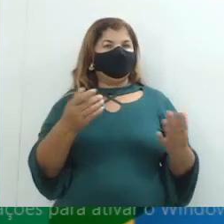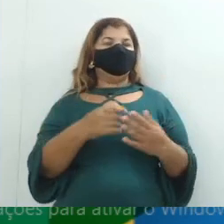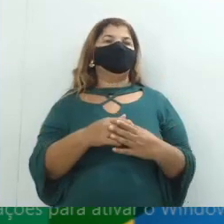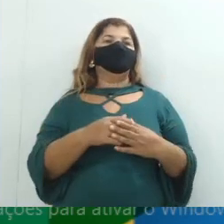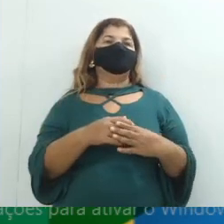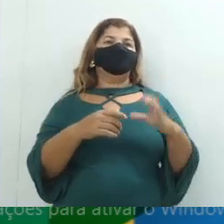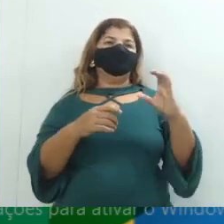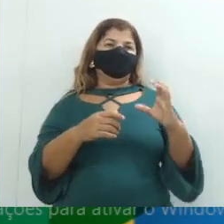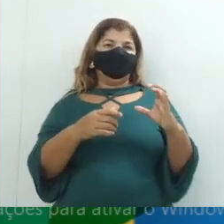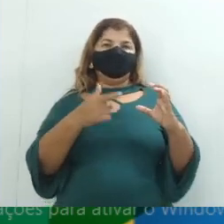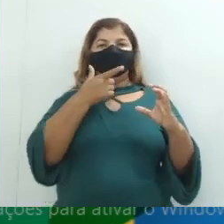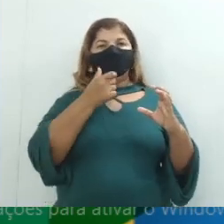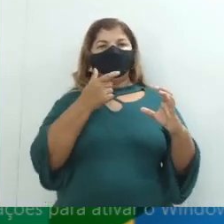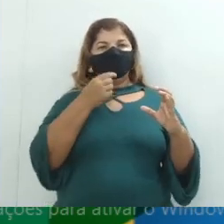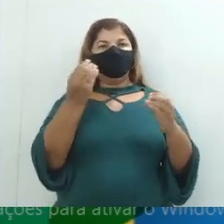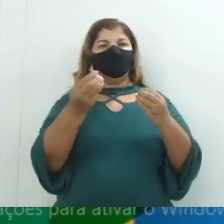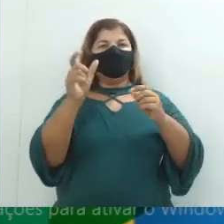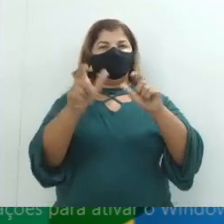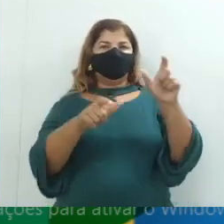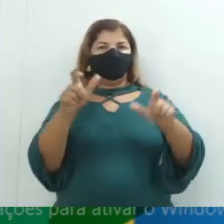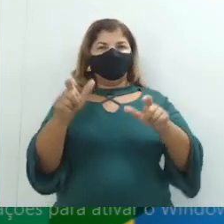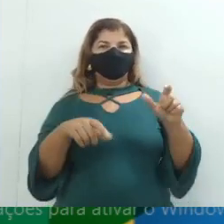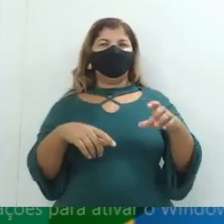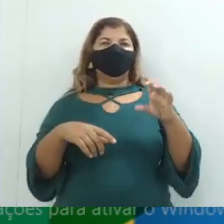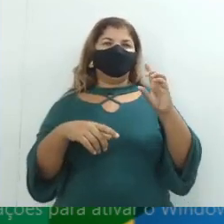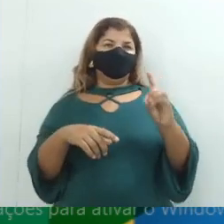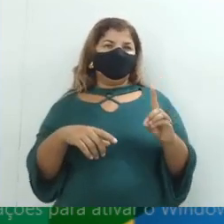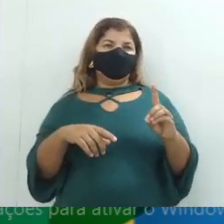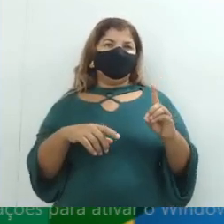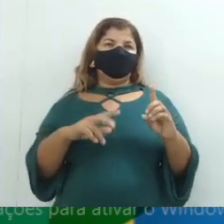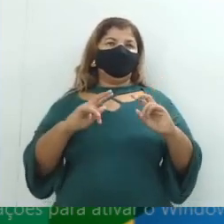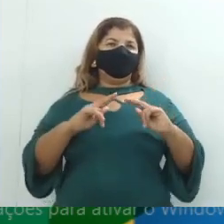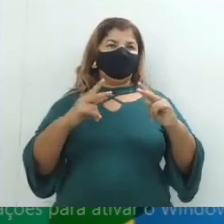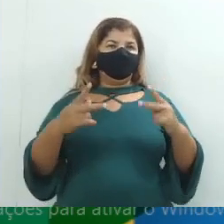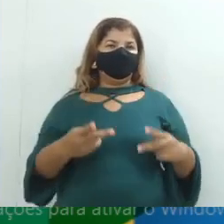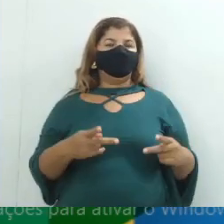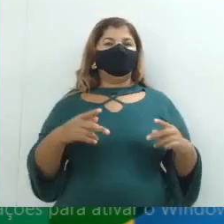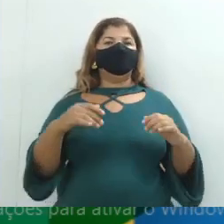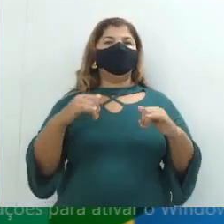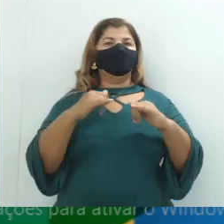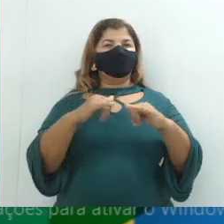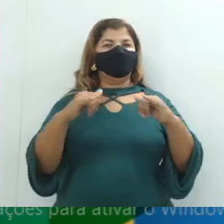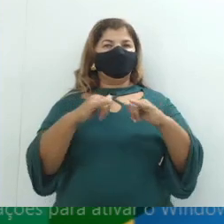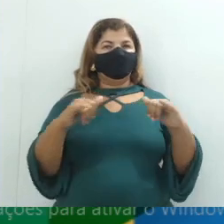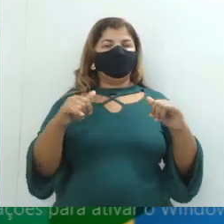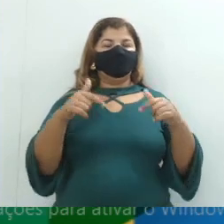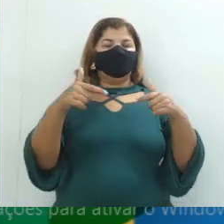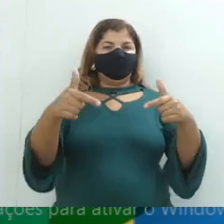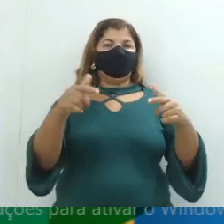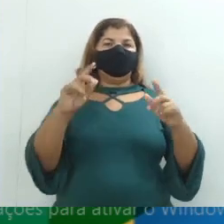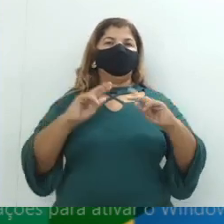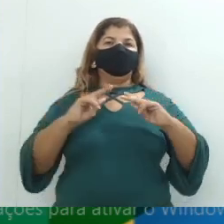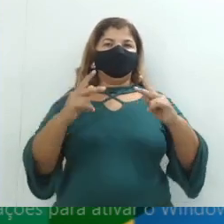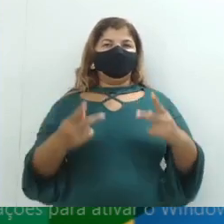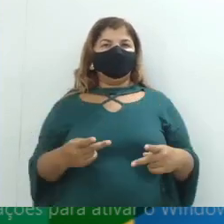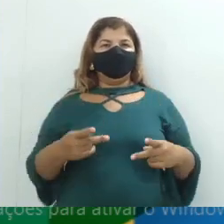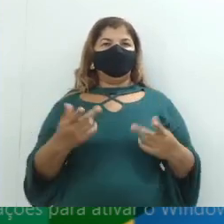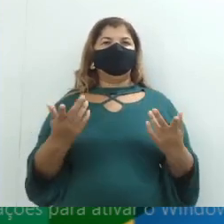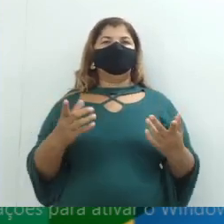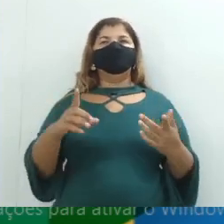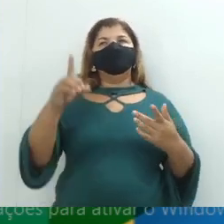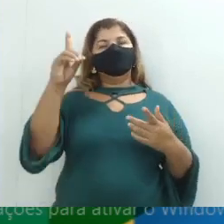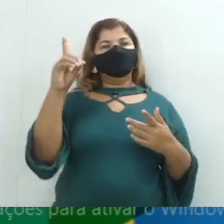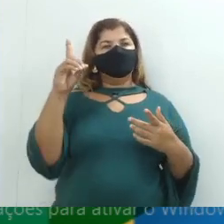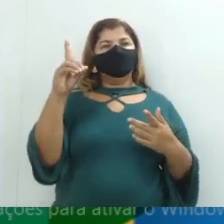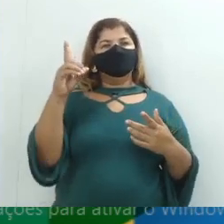homem cidadão. Letra D. O humanismo pregou a determinação das ações humanas pelo divino e negou que o homem